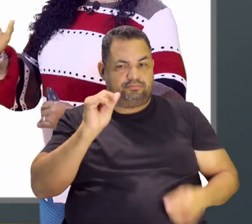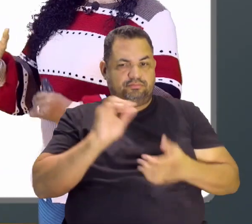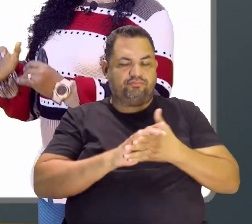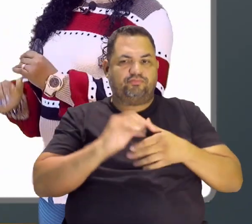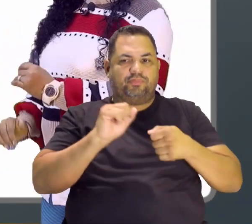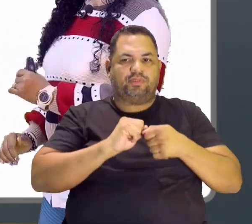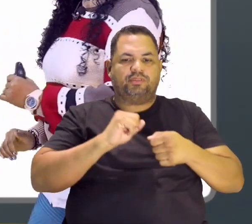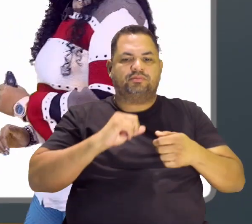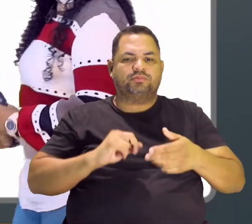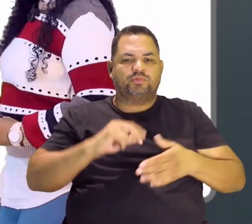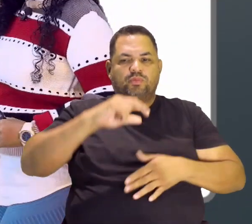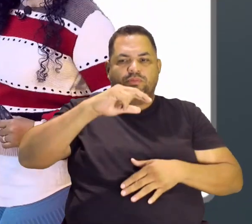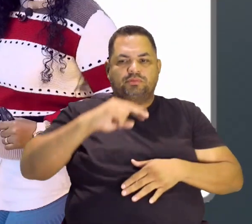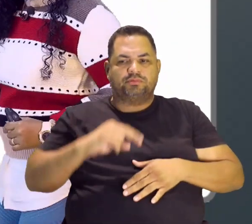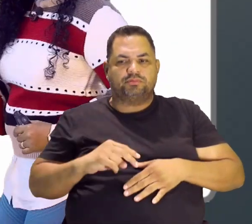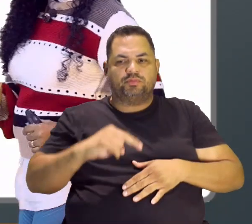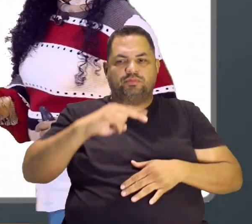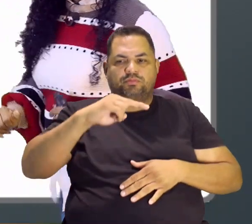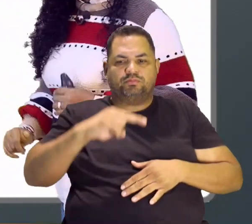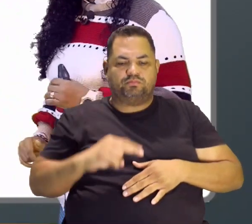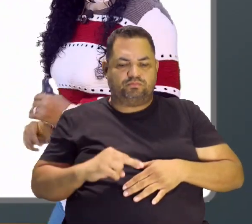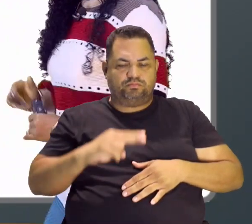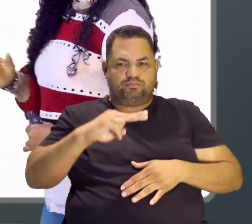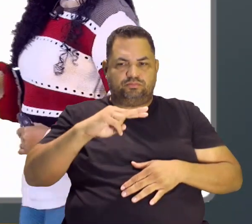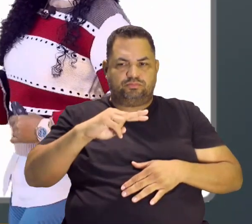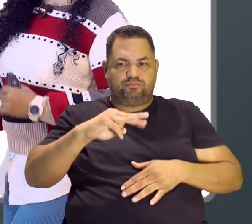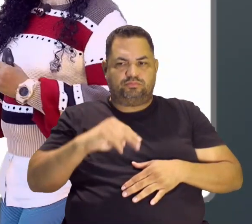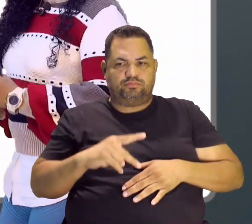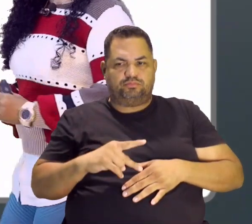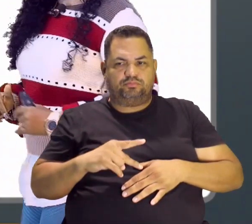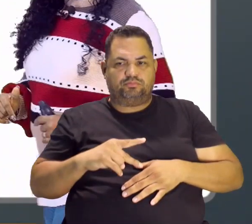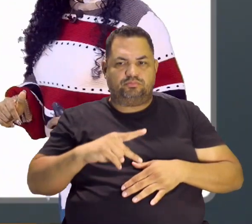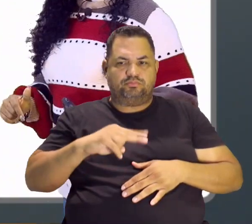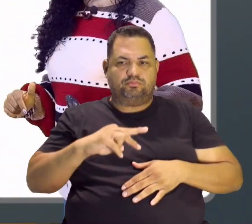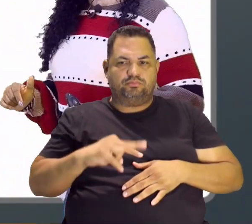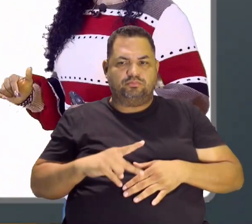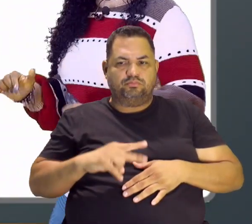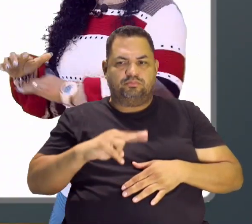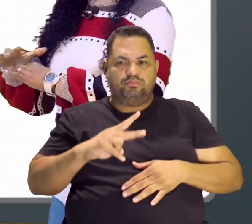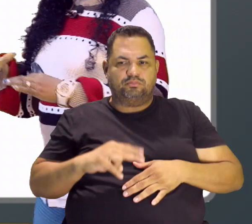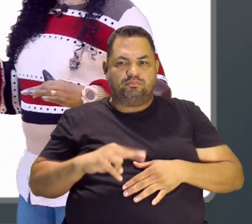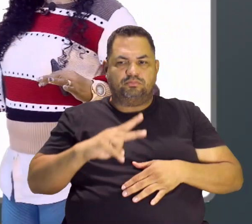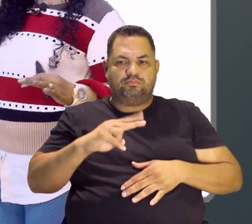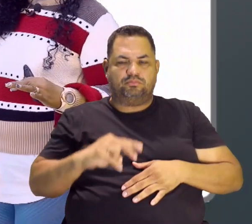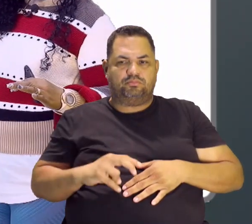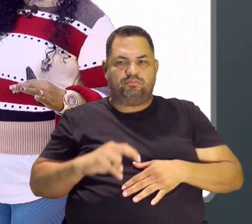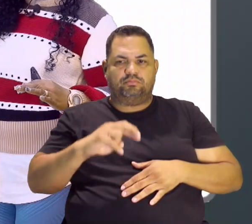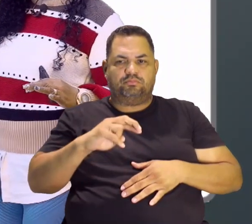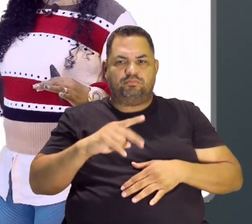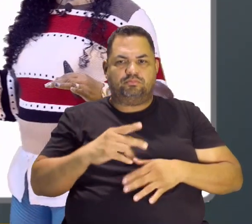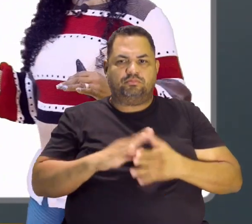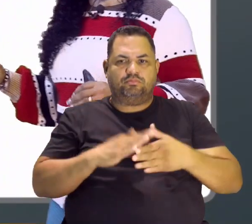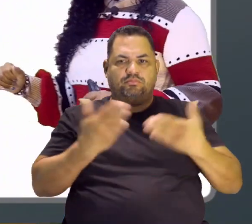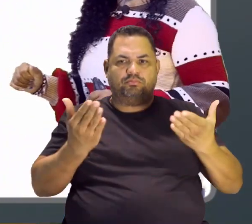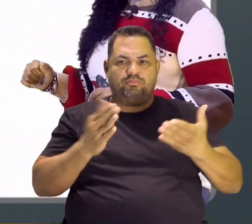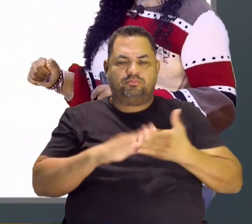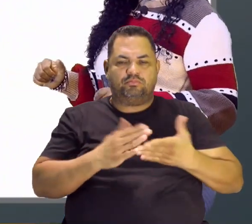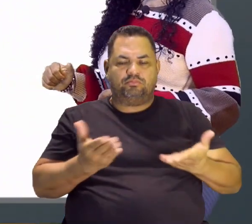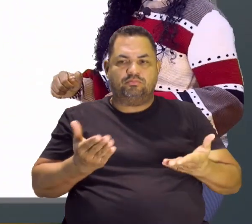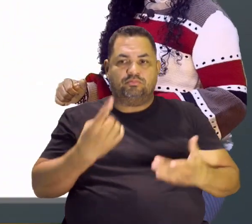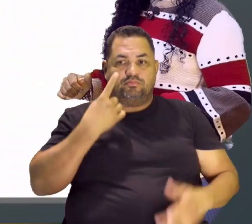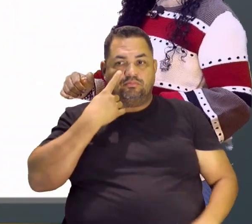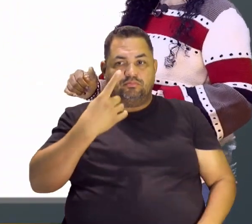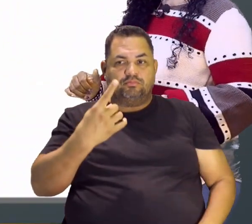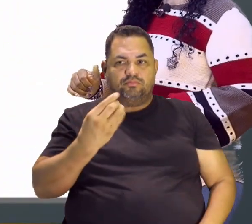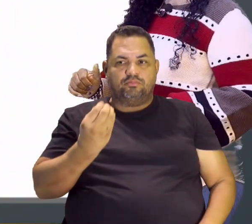subir ou descer degrau. Sobe, desce. Sobe e desce. Vou pedir para o meu diretor abrir aqui o cenário, tá? Para vocês verem